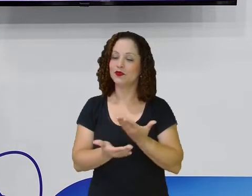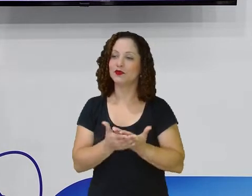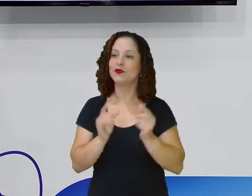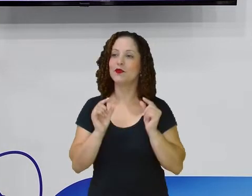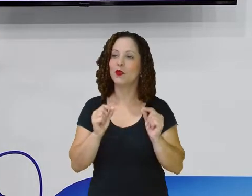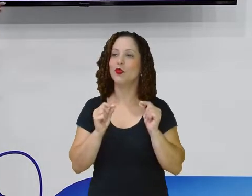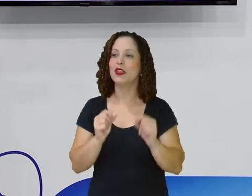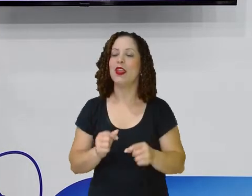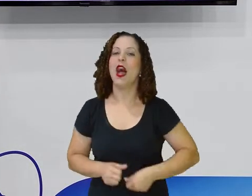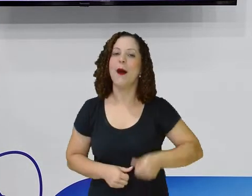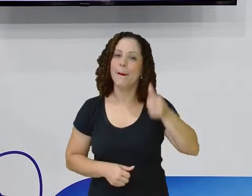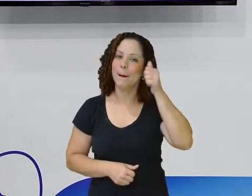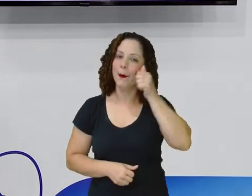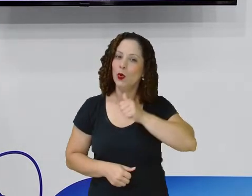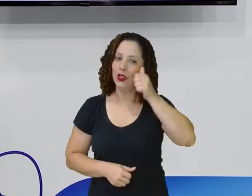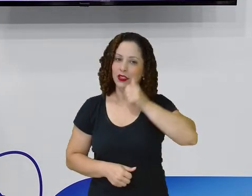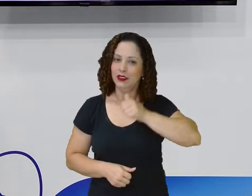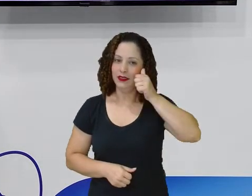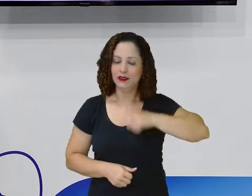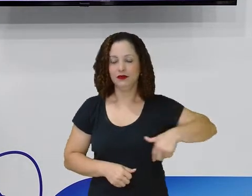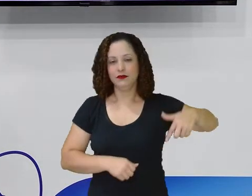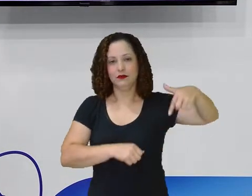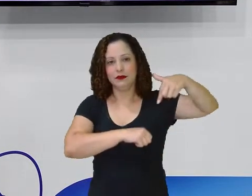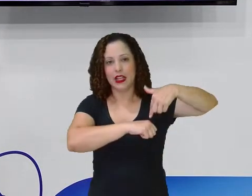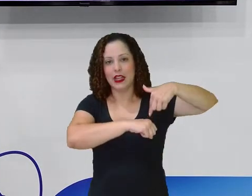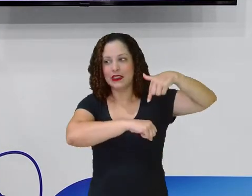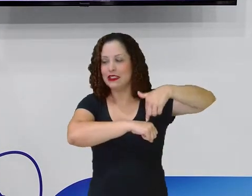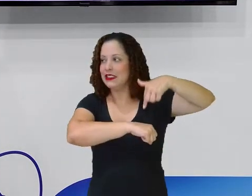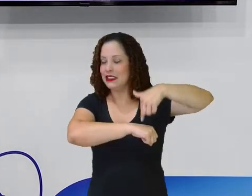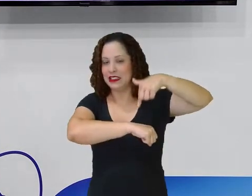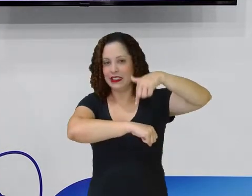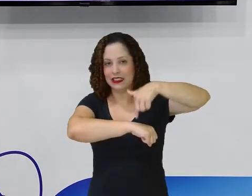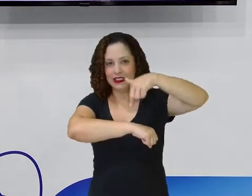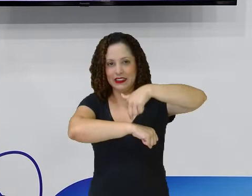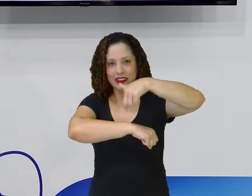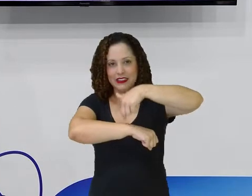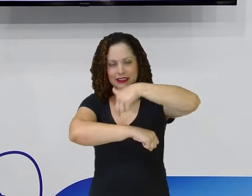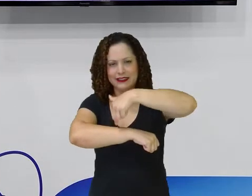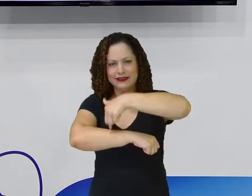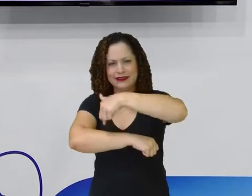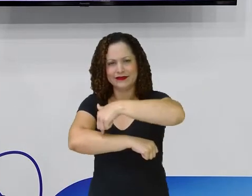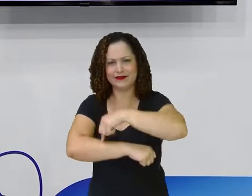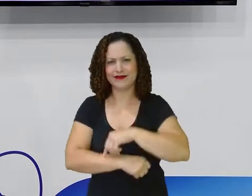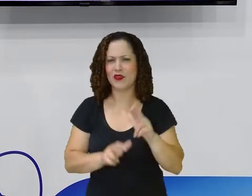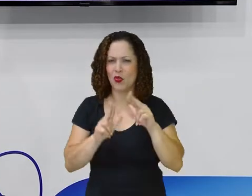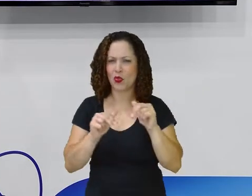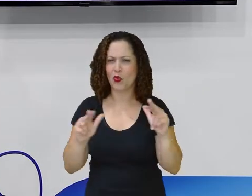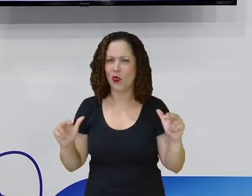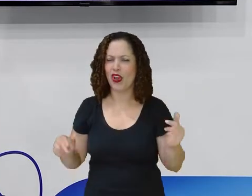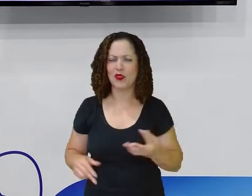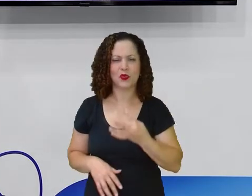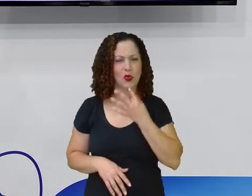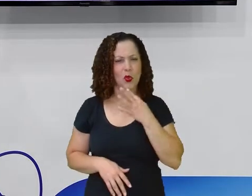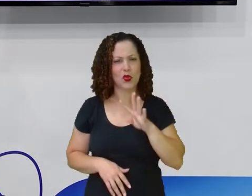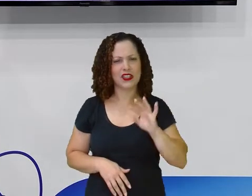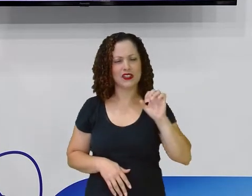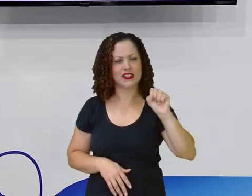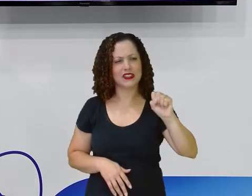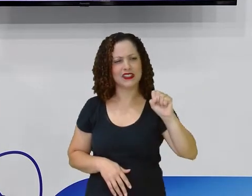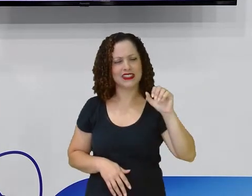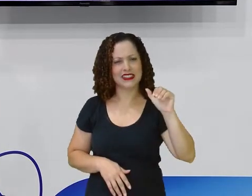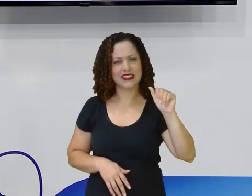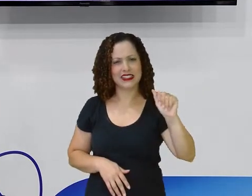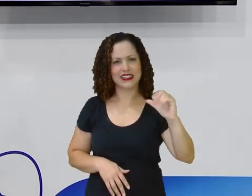Bela Sacisa. Aí você pode dizer, professor, o que é Sacisa? Nunca ouvi essa palavra. Sacisa